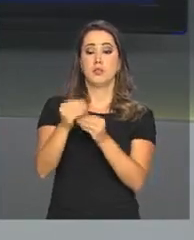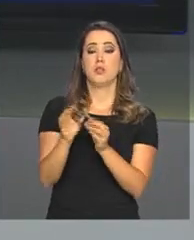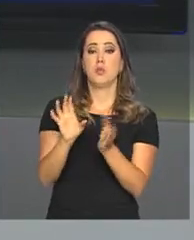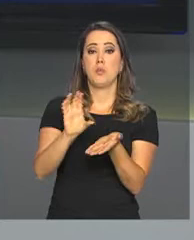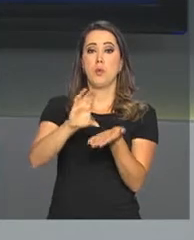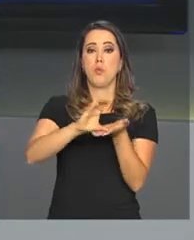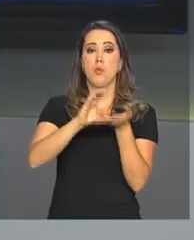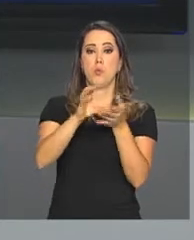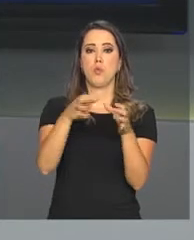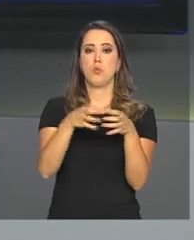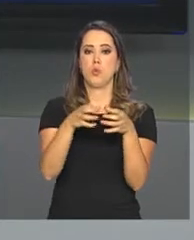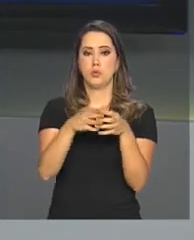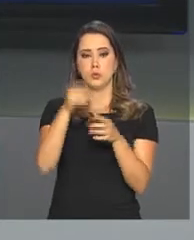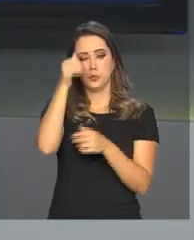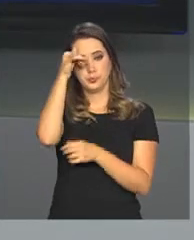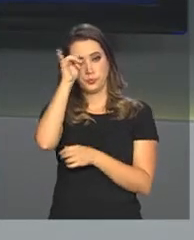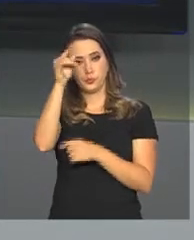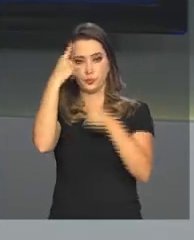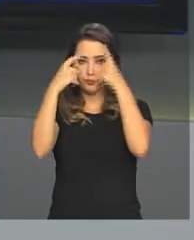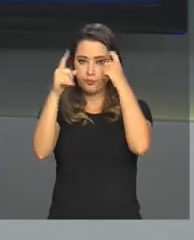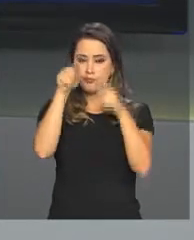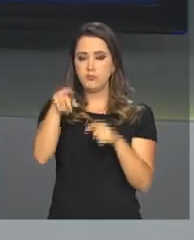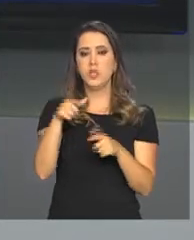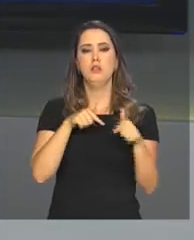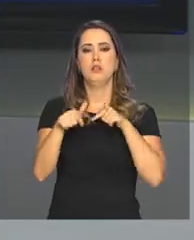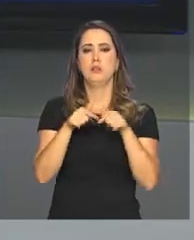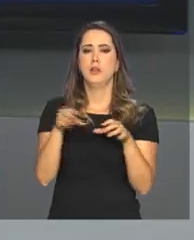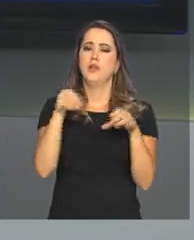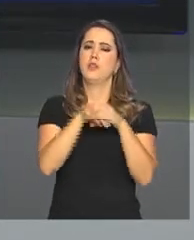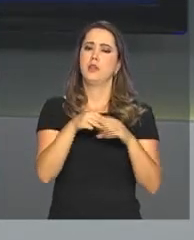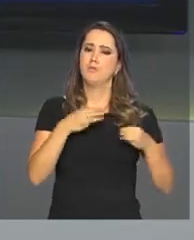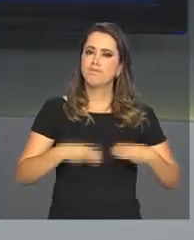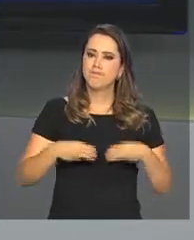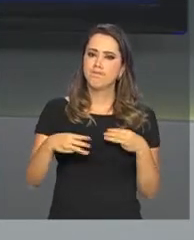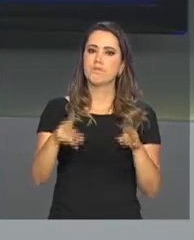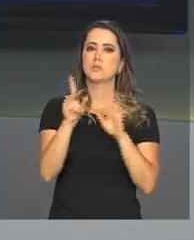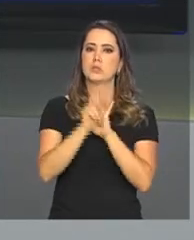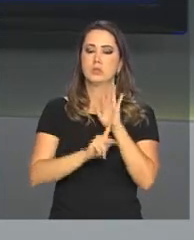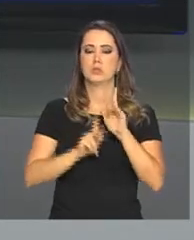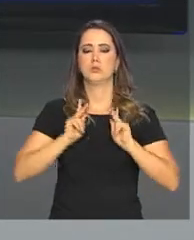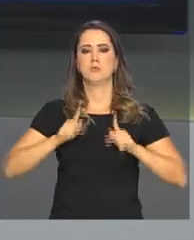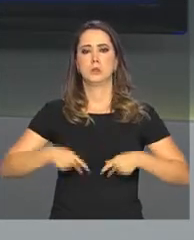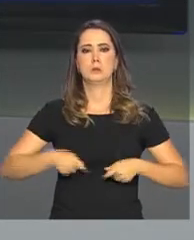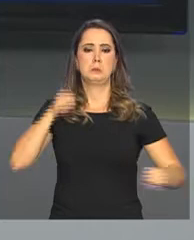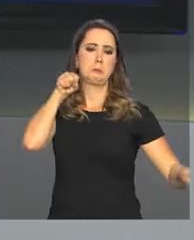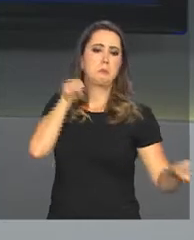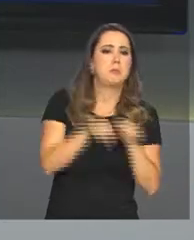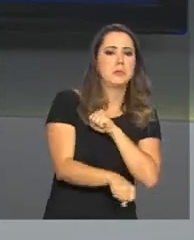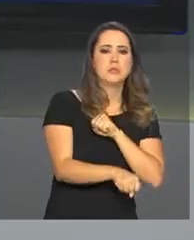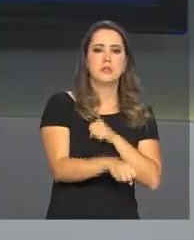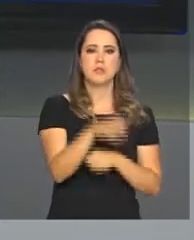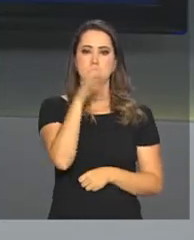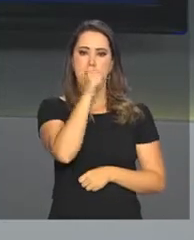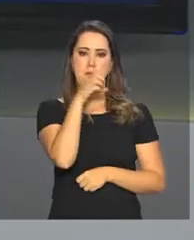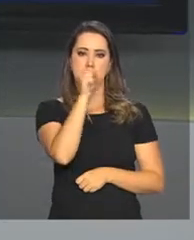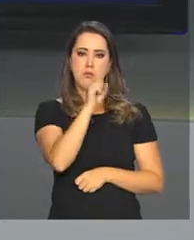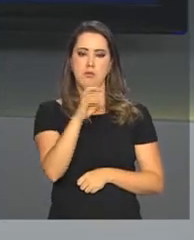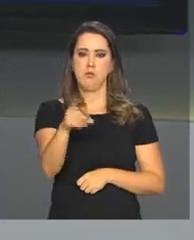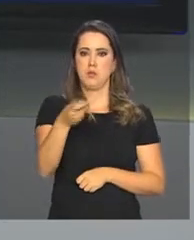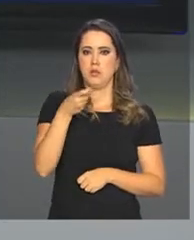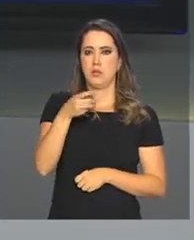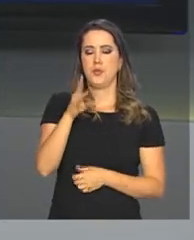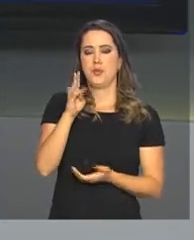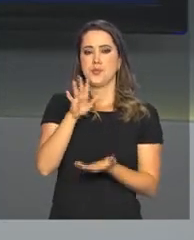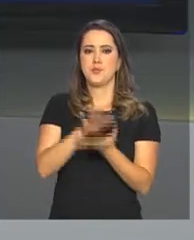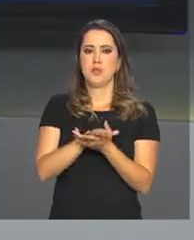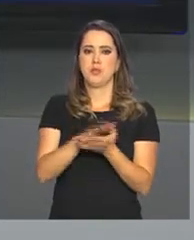de combate à violência contra a mulher era funcionária do ministério dos direitos humanos e foi assassinada no último sábado pelo ex marido que agora